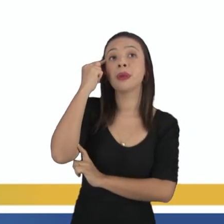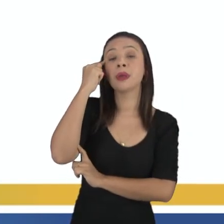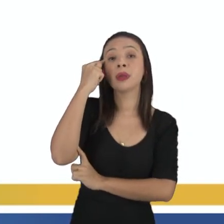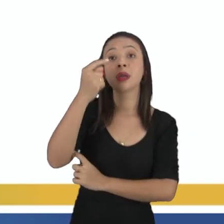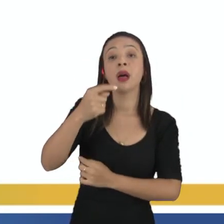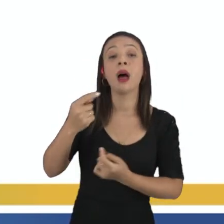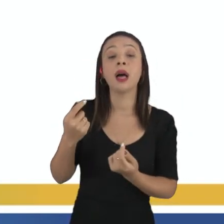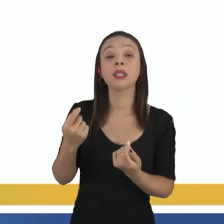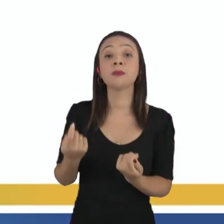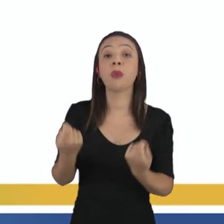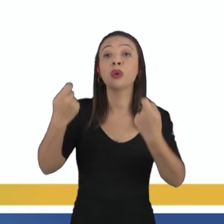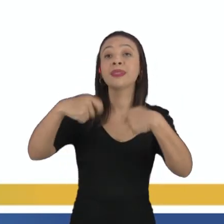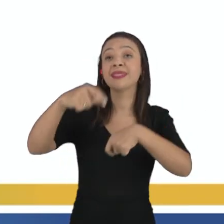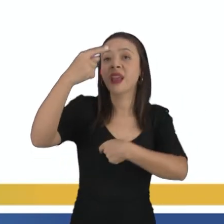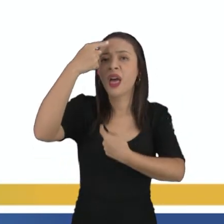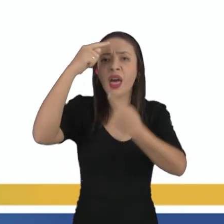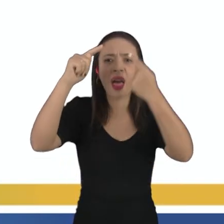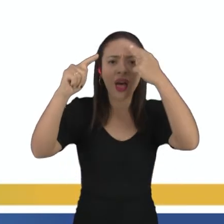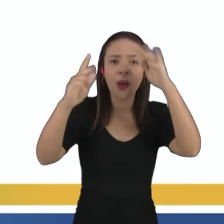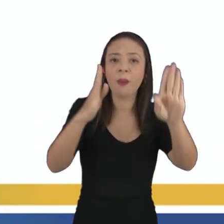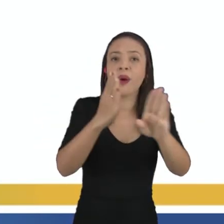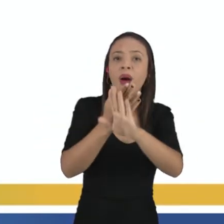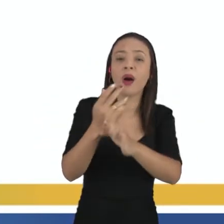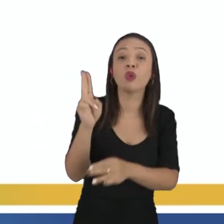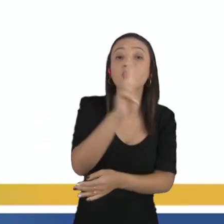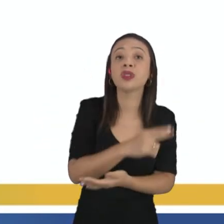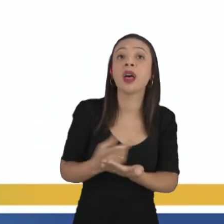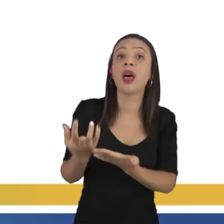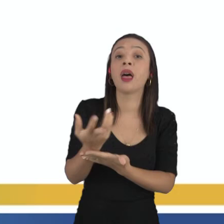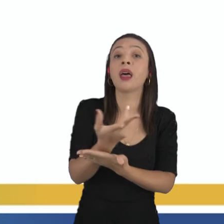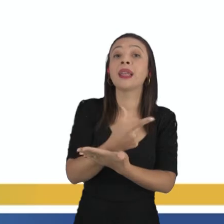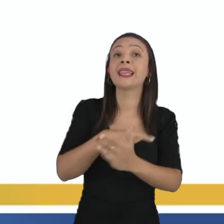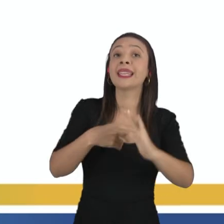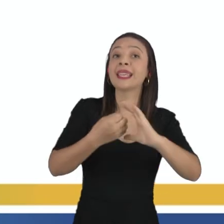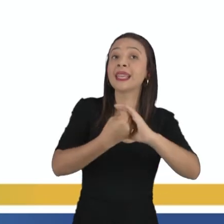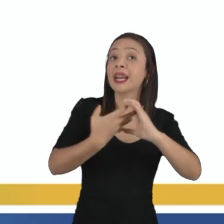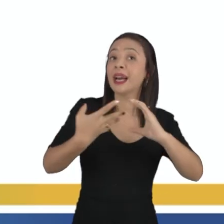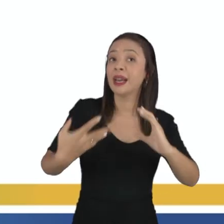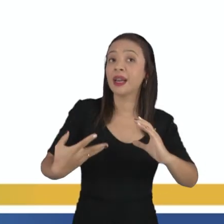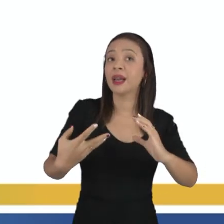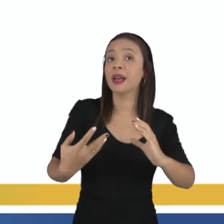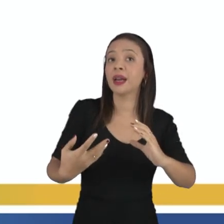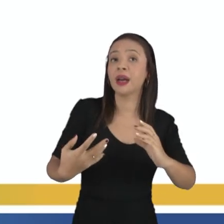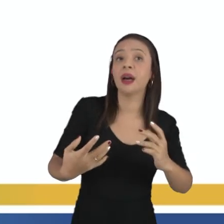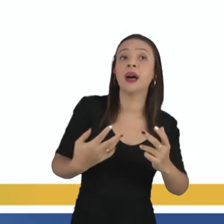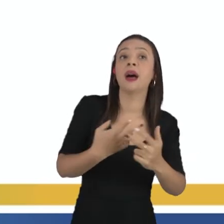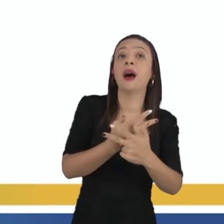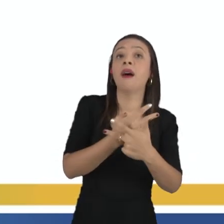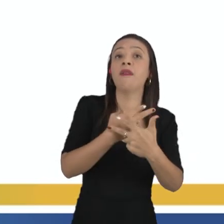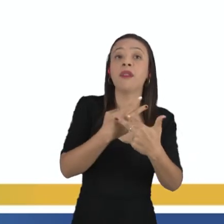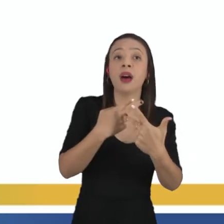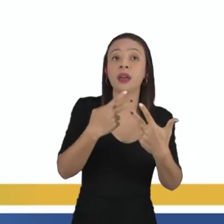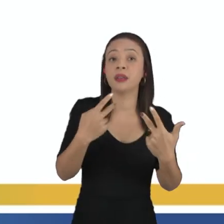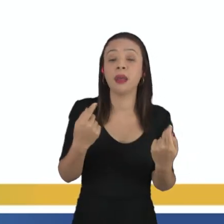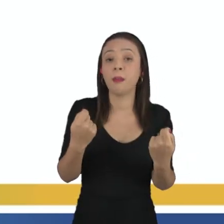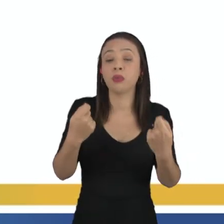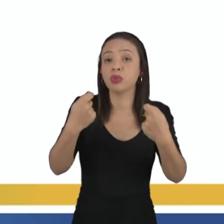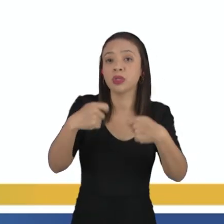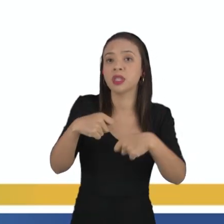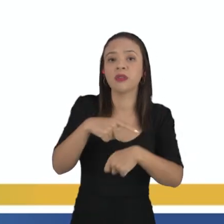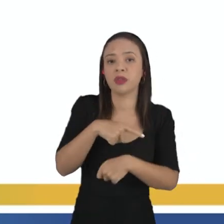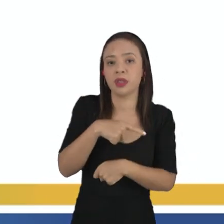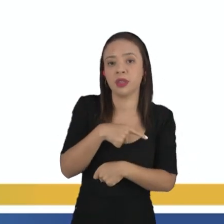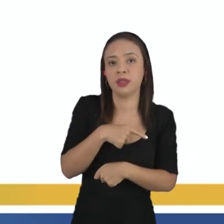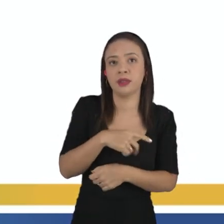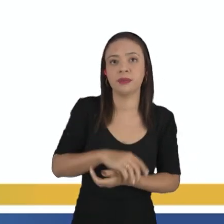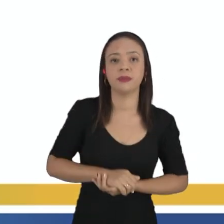processos de criação com essa arte, que apresentarão singularidades, resultados cênicos e que muitas vezes estão